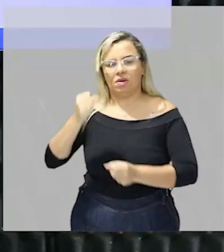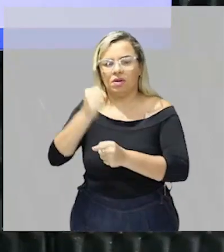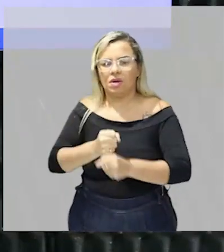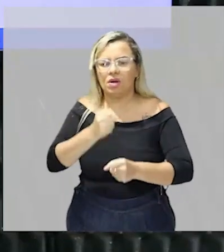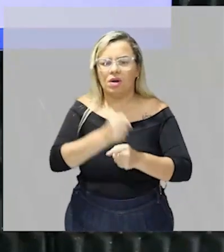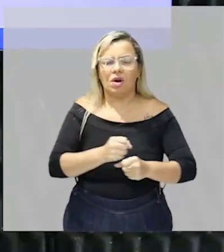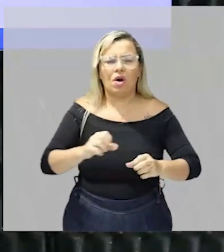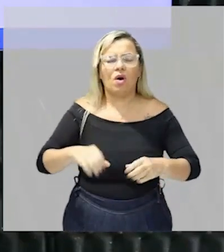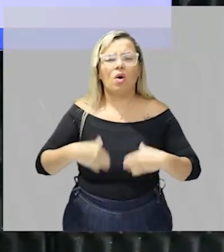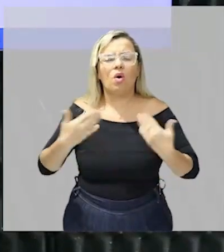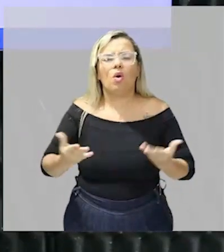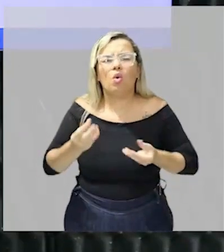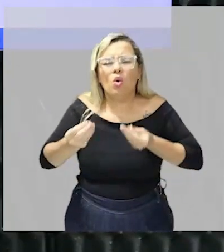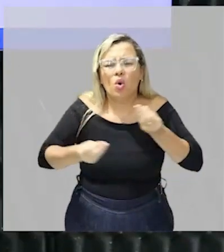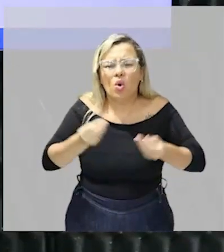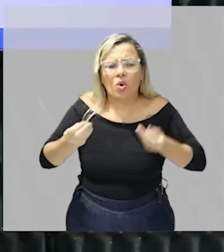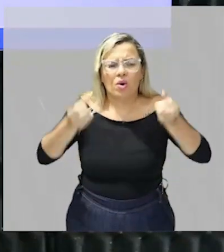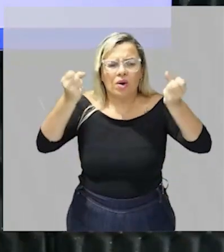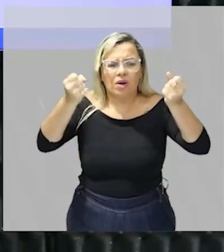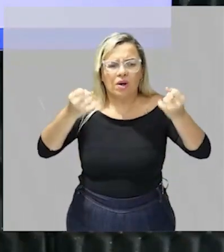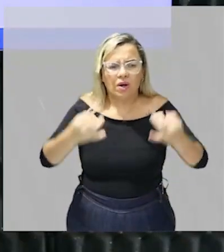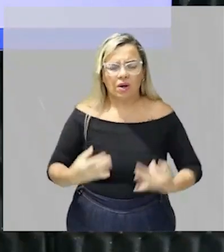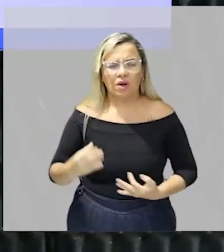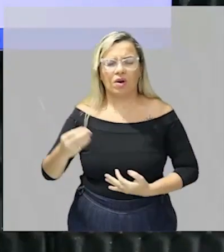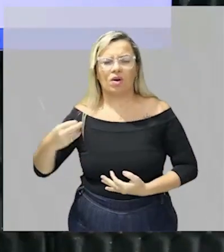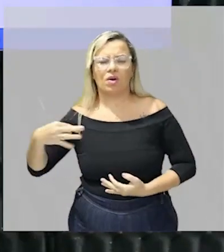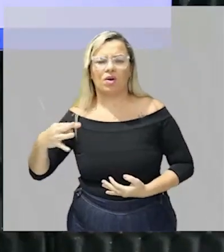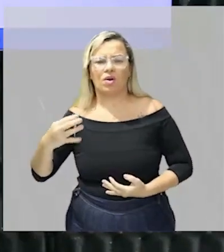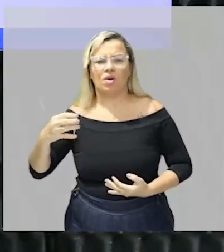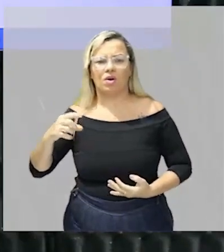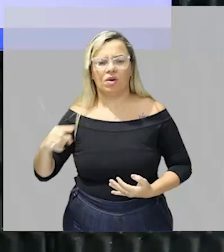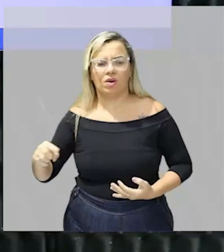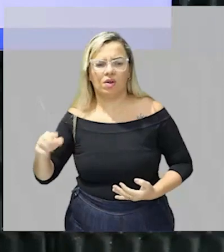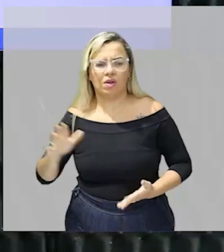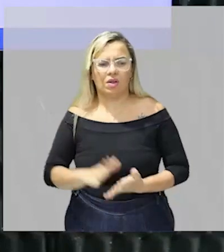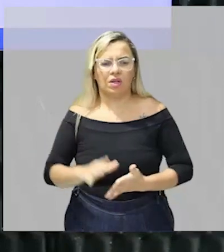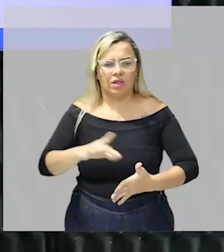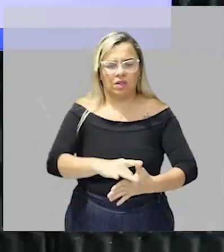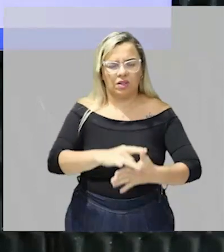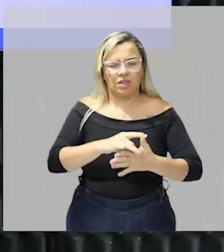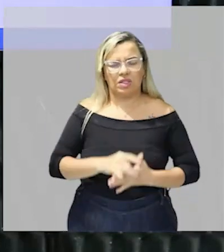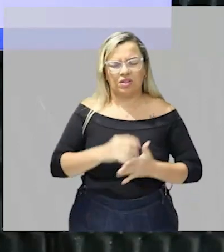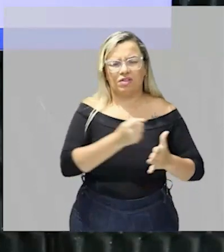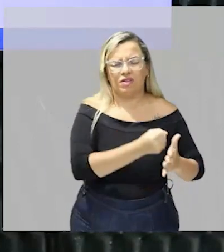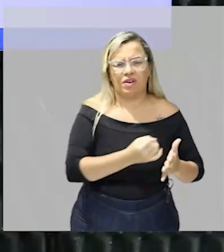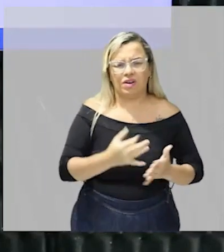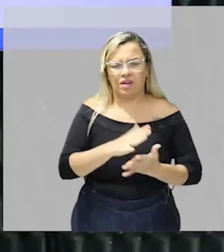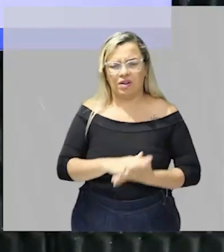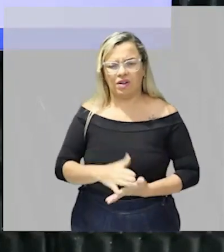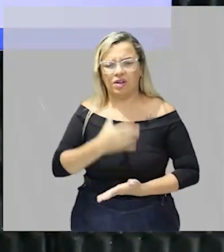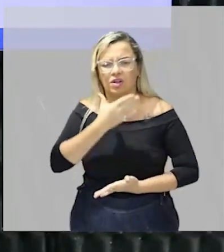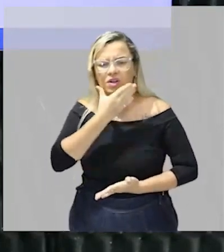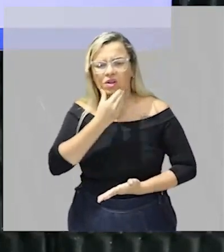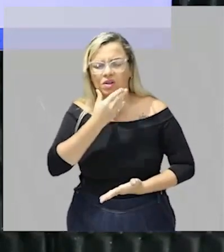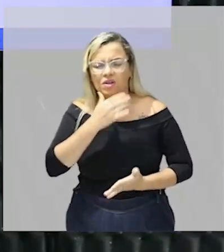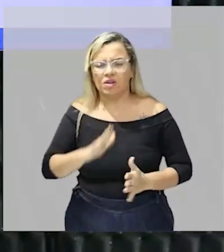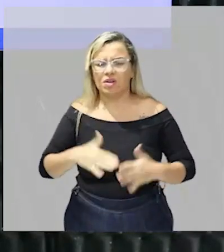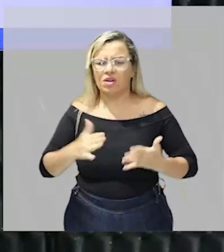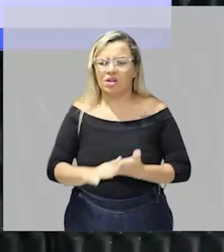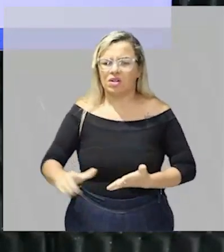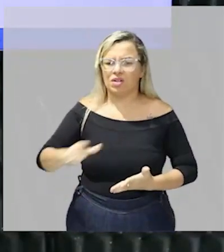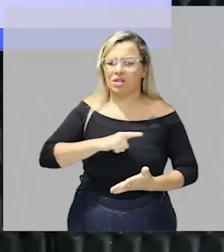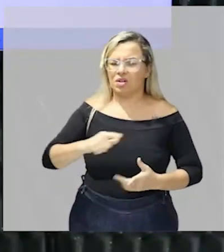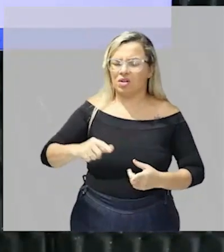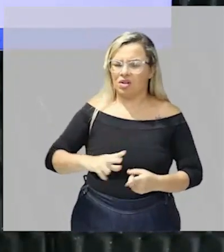como explicar que Cortés, liderando centenas de homens, tenham conseguido tomar o reino de Montezuma,